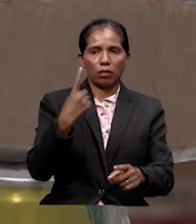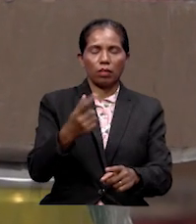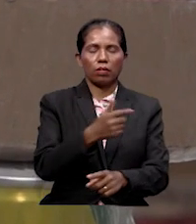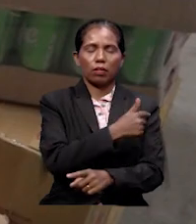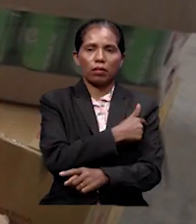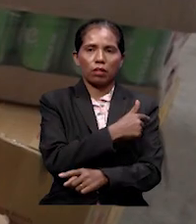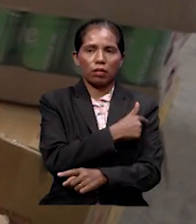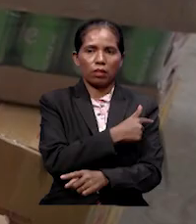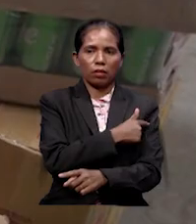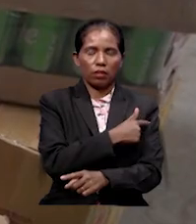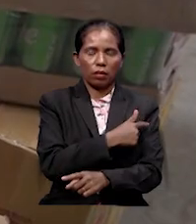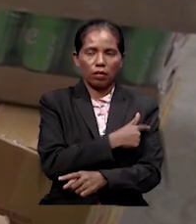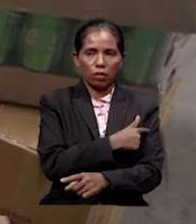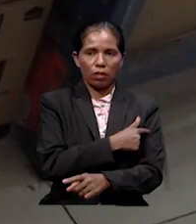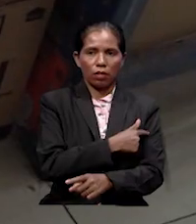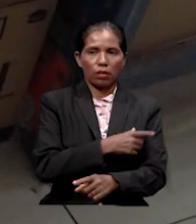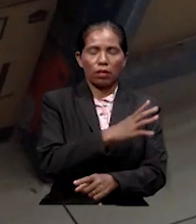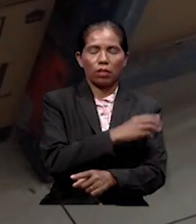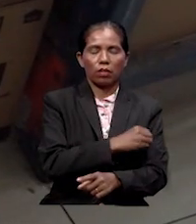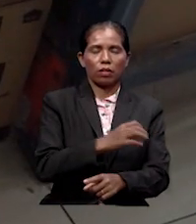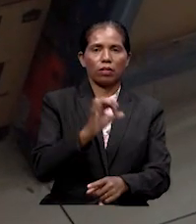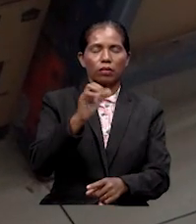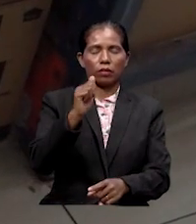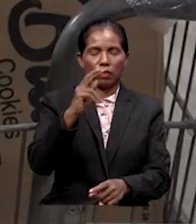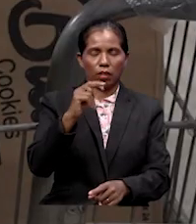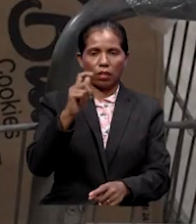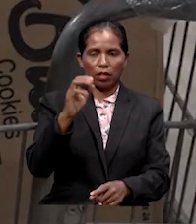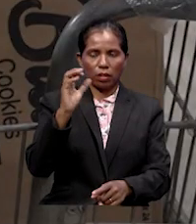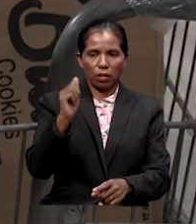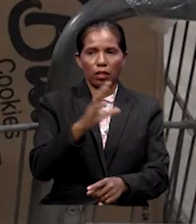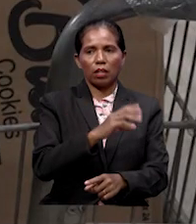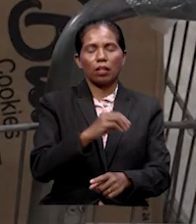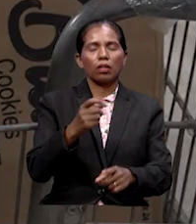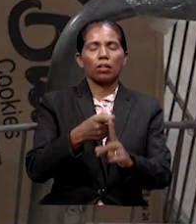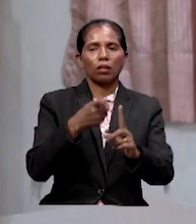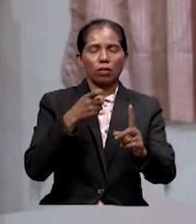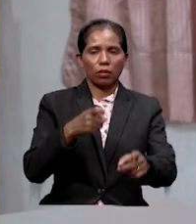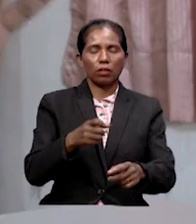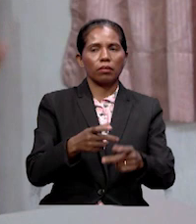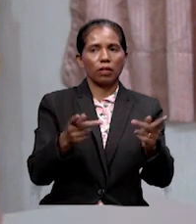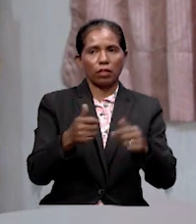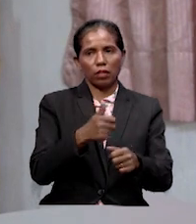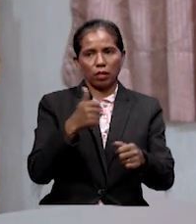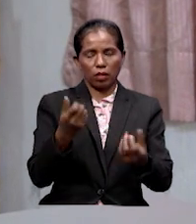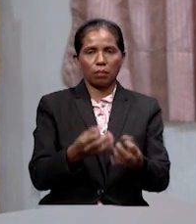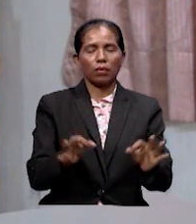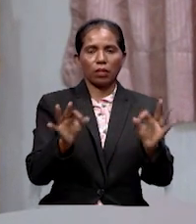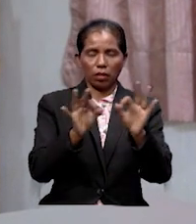bebidas aseguradas sansa fanta cola ho sangue snetka o fontes né mais parte lo to nemak importância